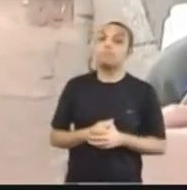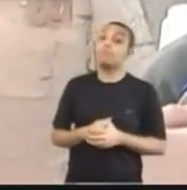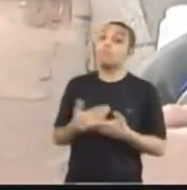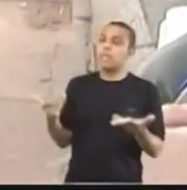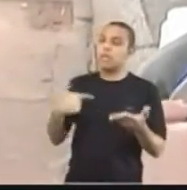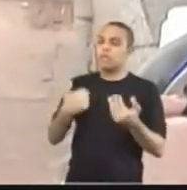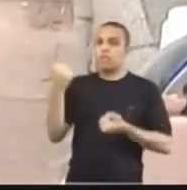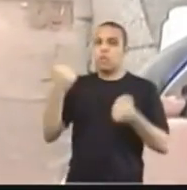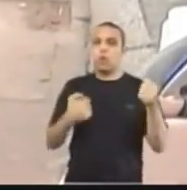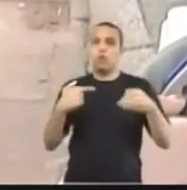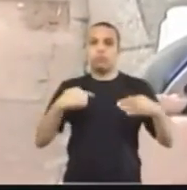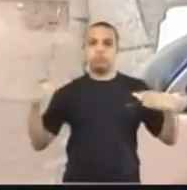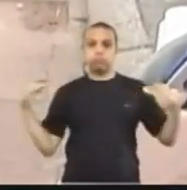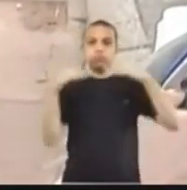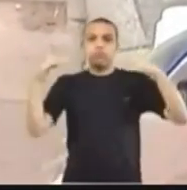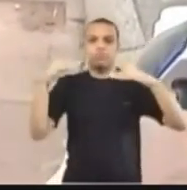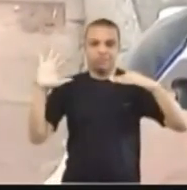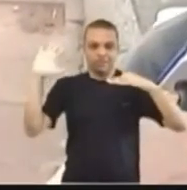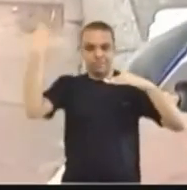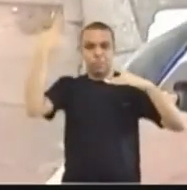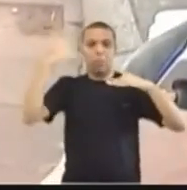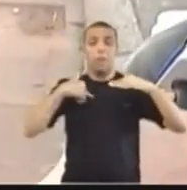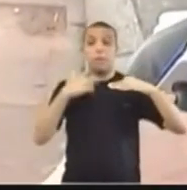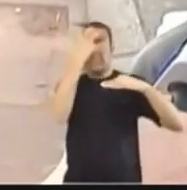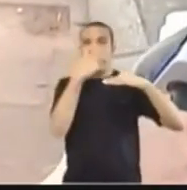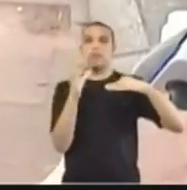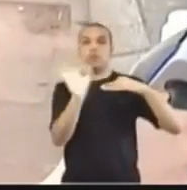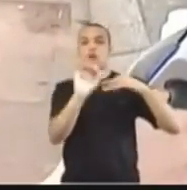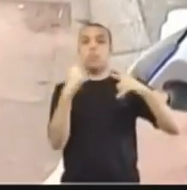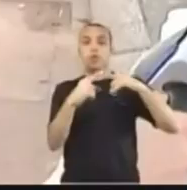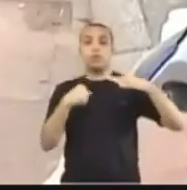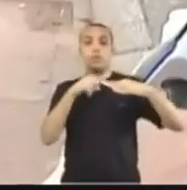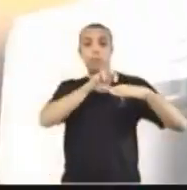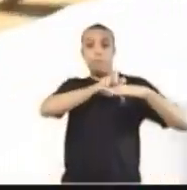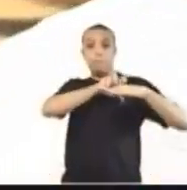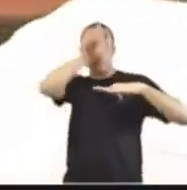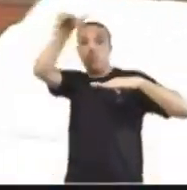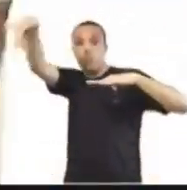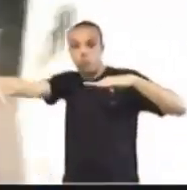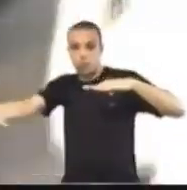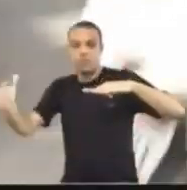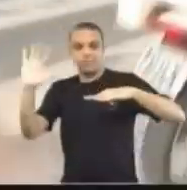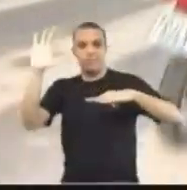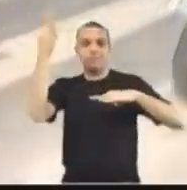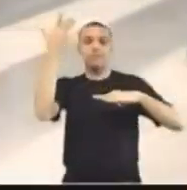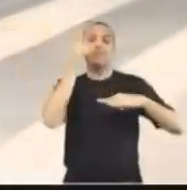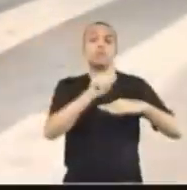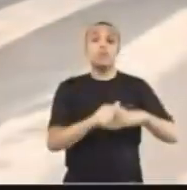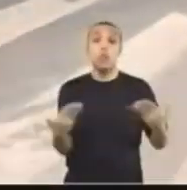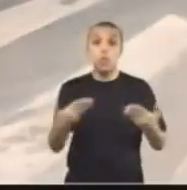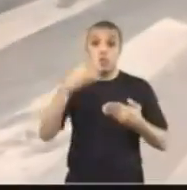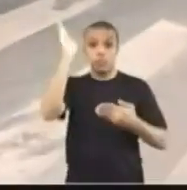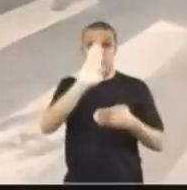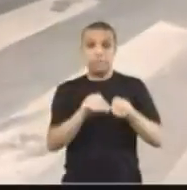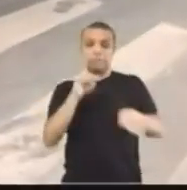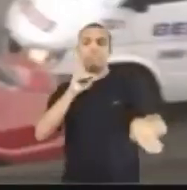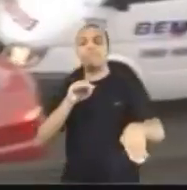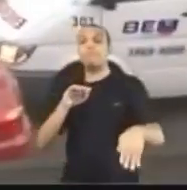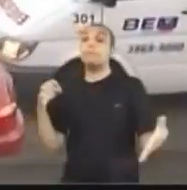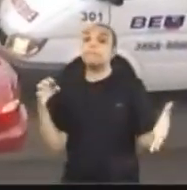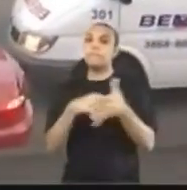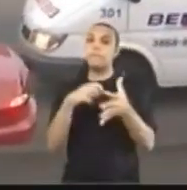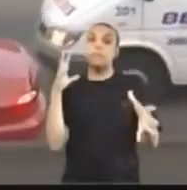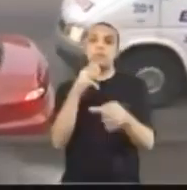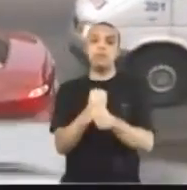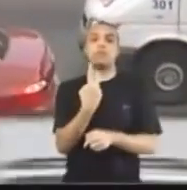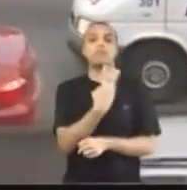frente com carro mas não foi nada sério por causa que eu consegui pular da moto o trânsito no Brasil mata 35.000